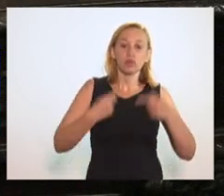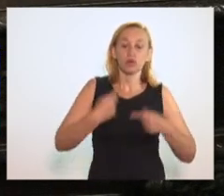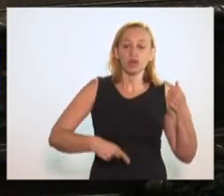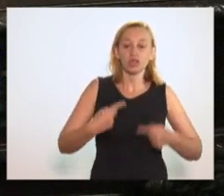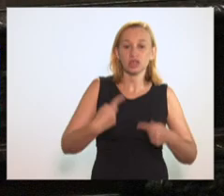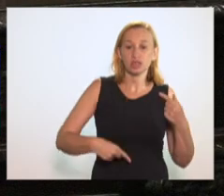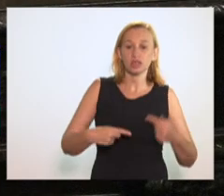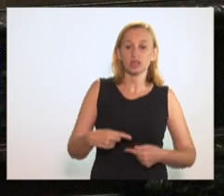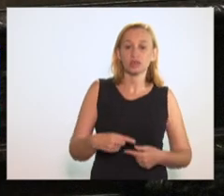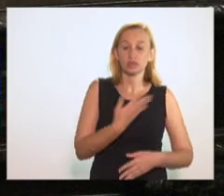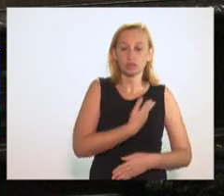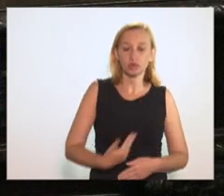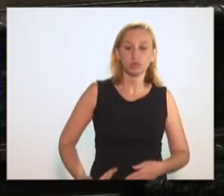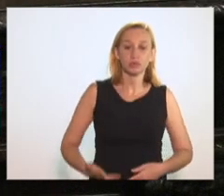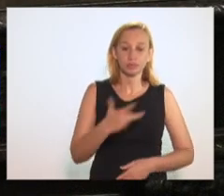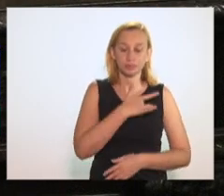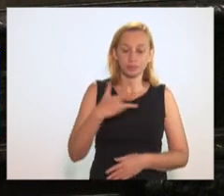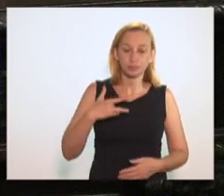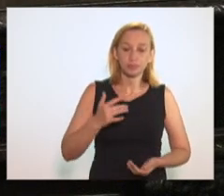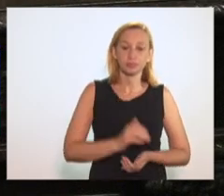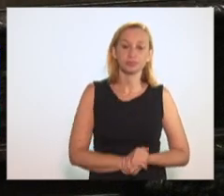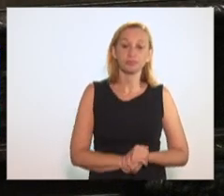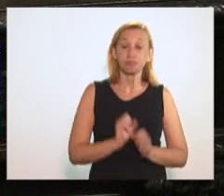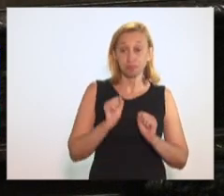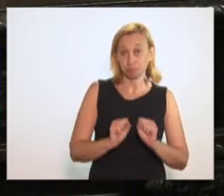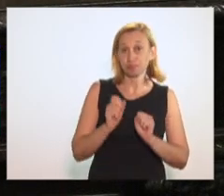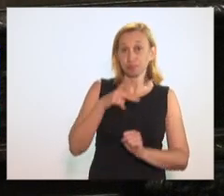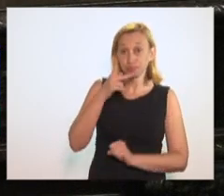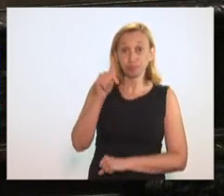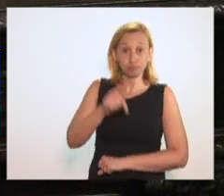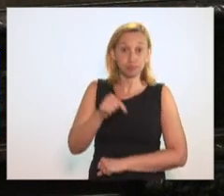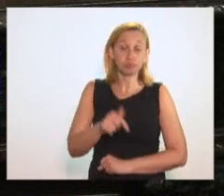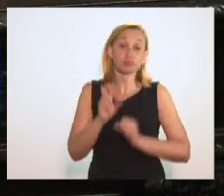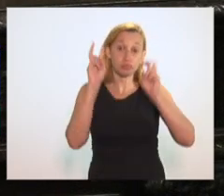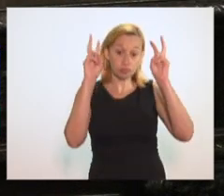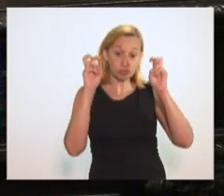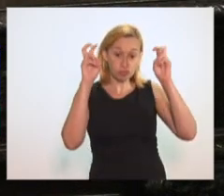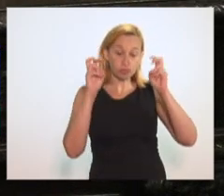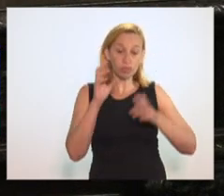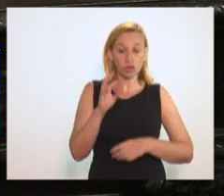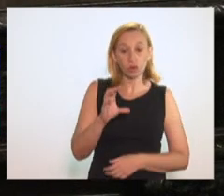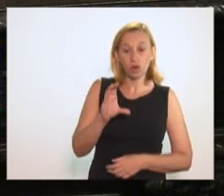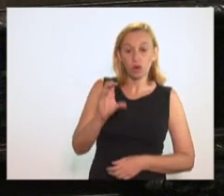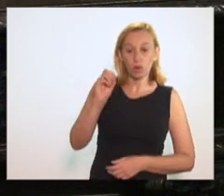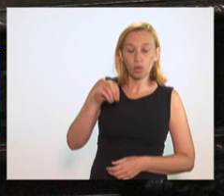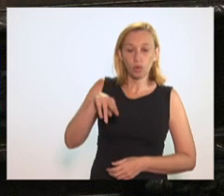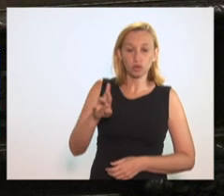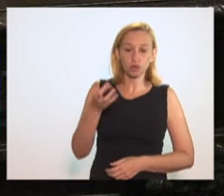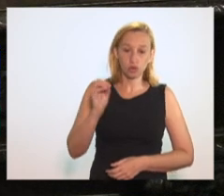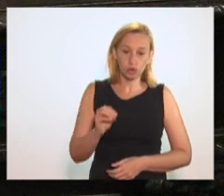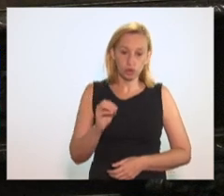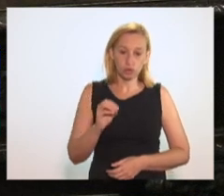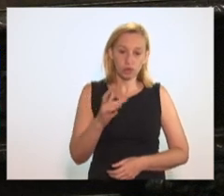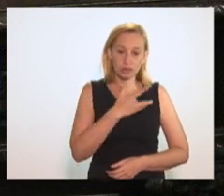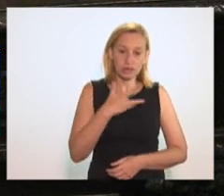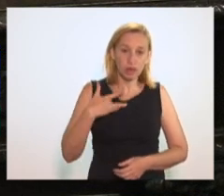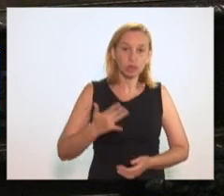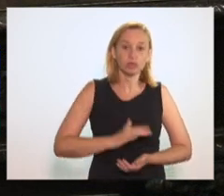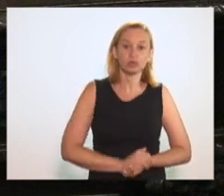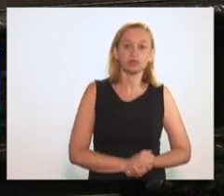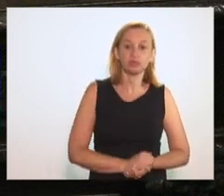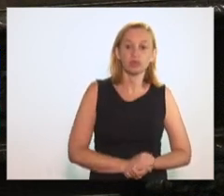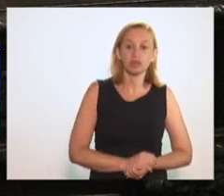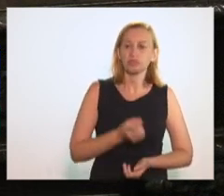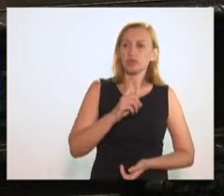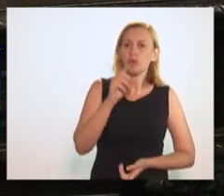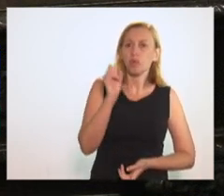de saúde. Eu queria trazer aqui que a questão dos consórcios na saúde, ele não